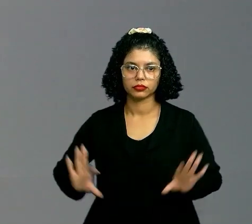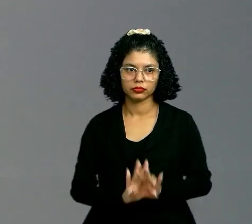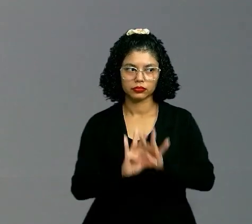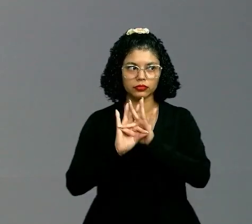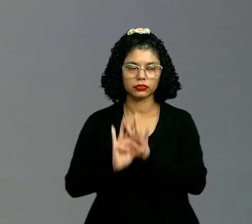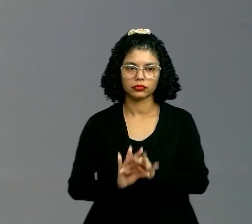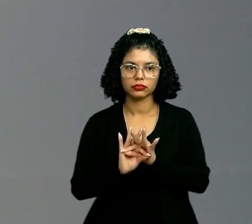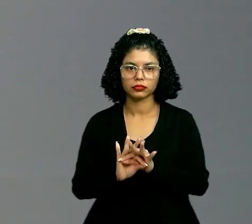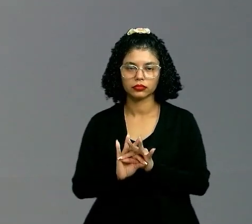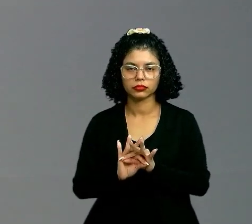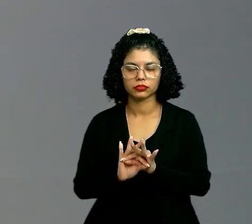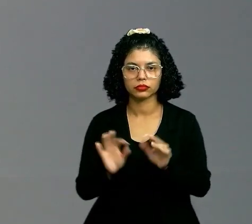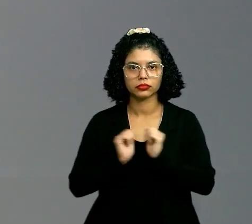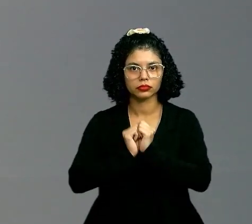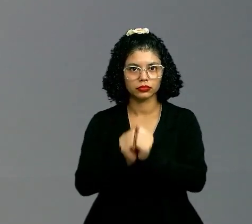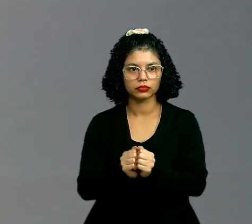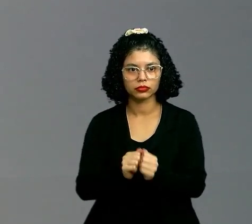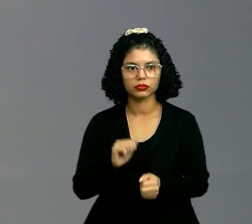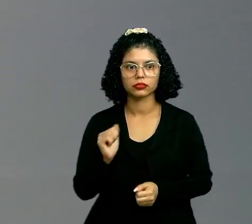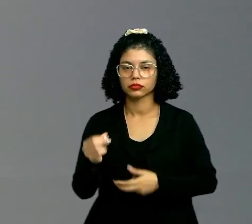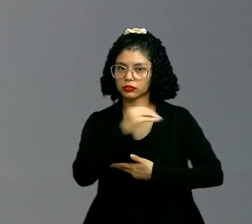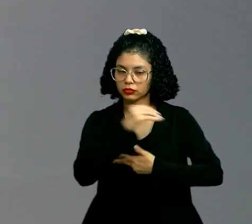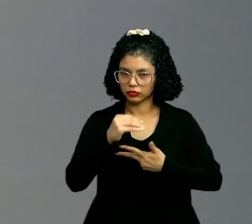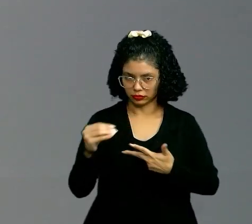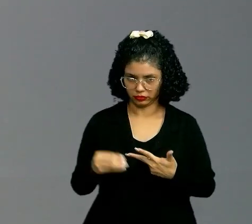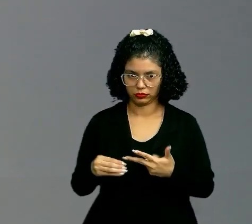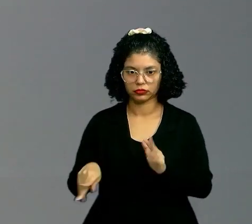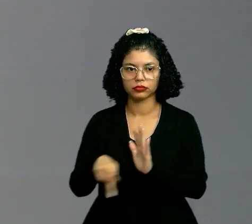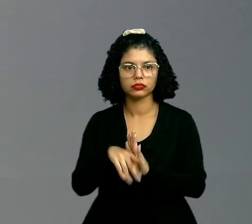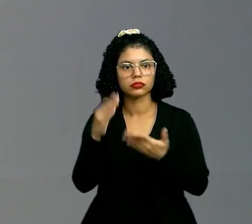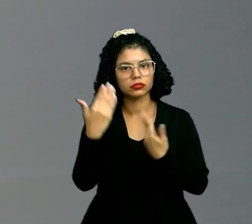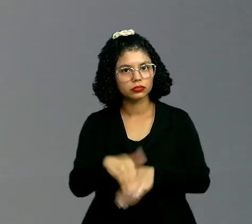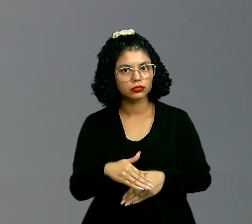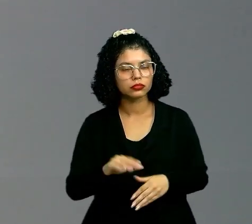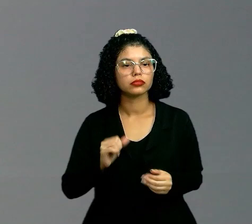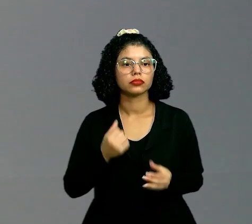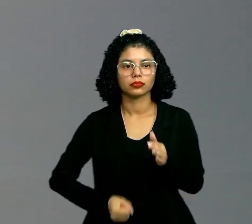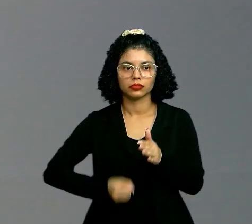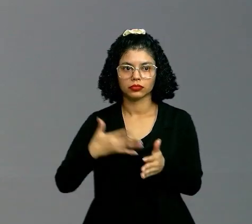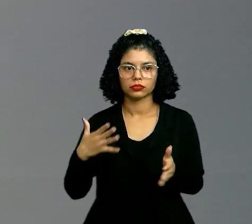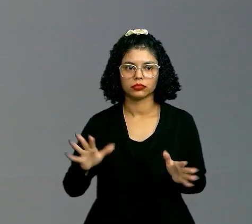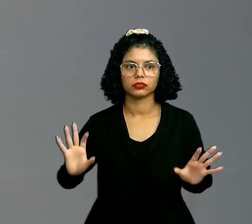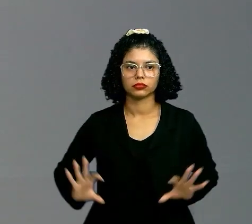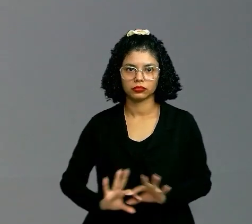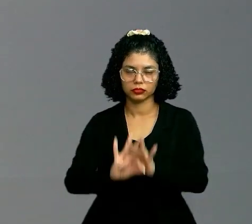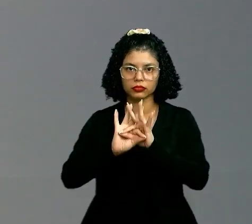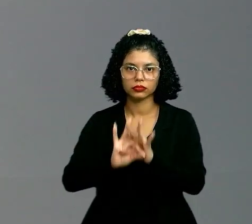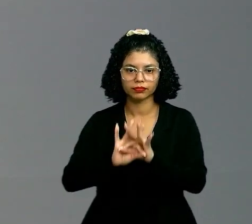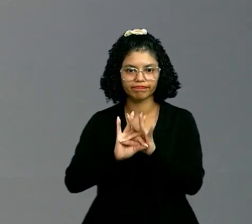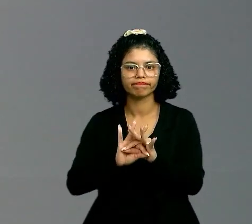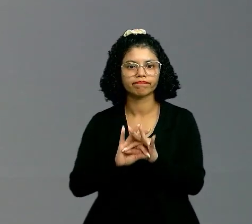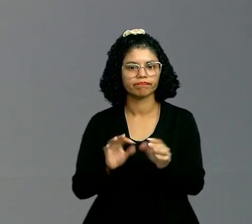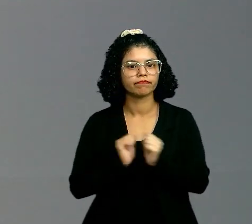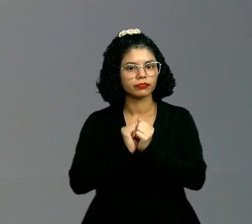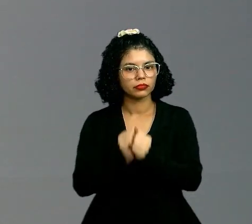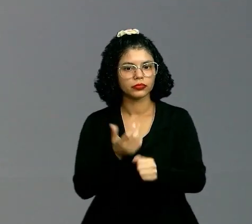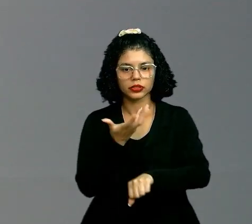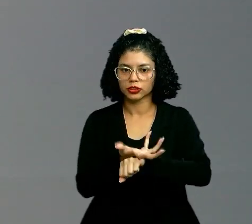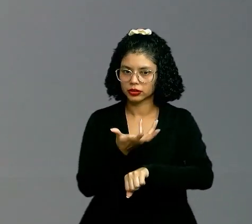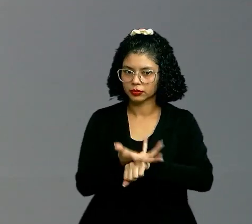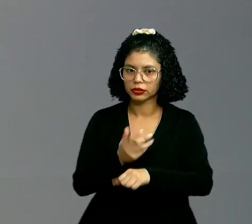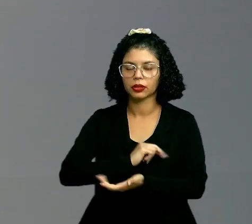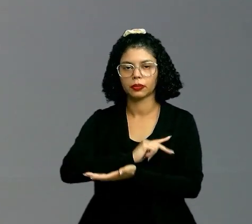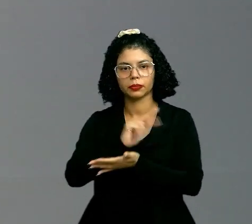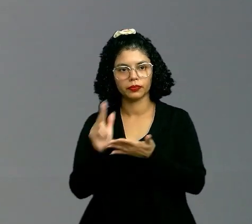sempre relacionadas. O Enem é uma prova que trabalha muito com intertextualidade. Você precisa